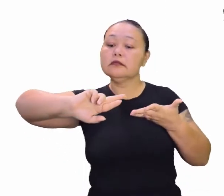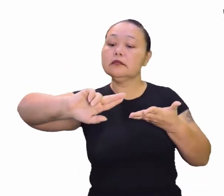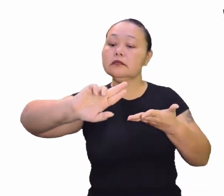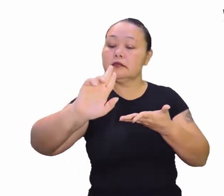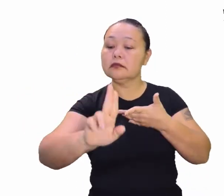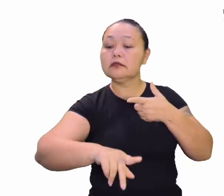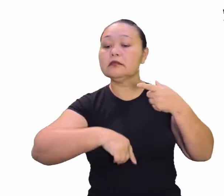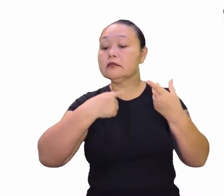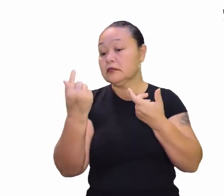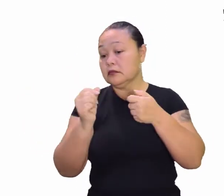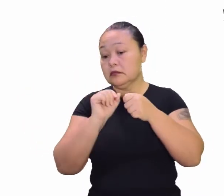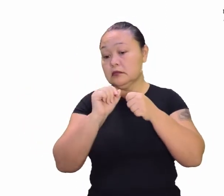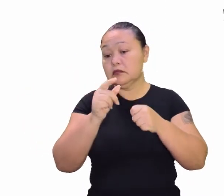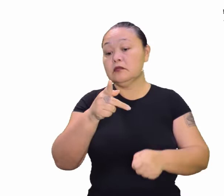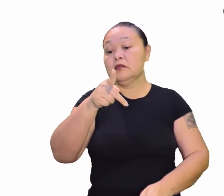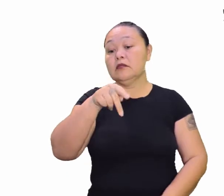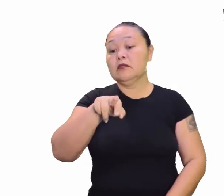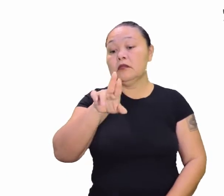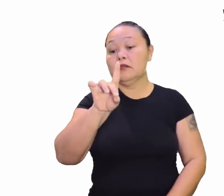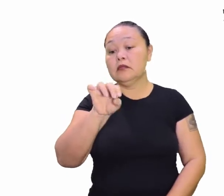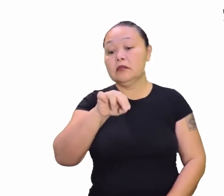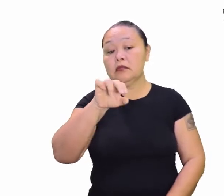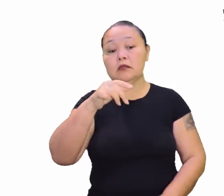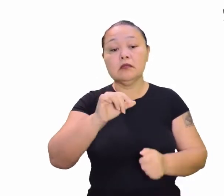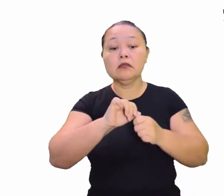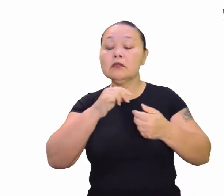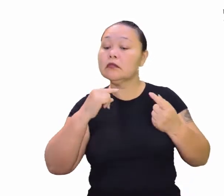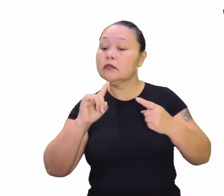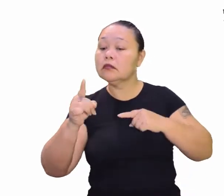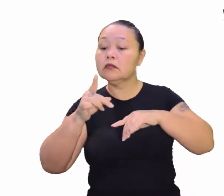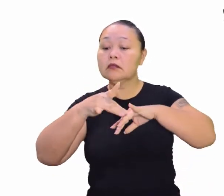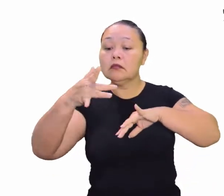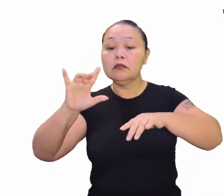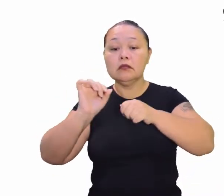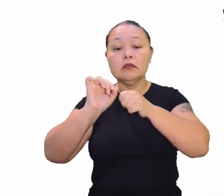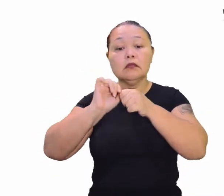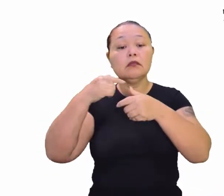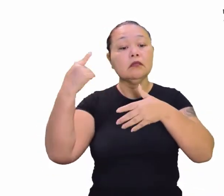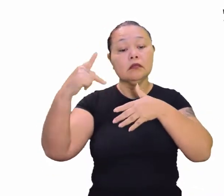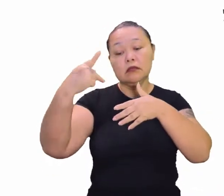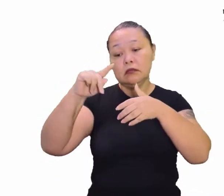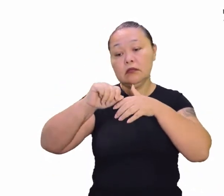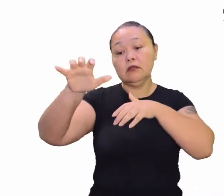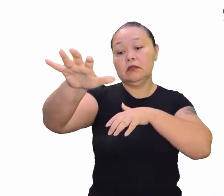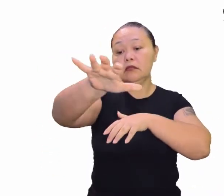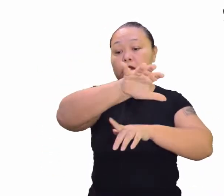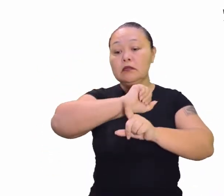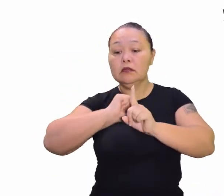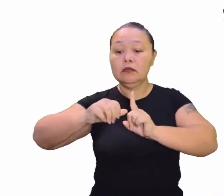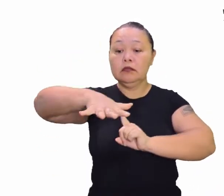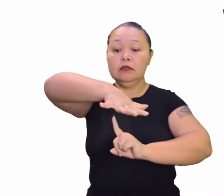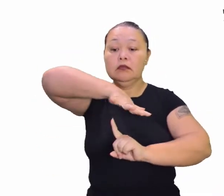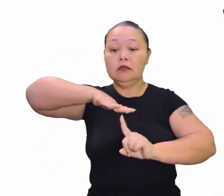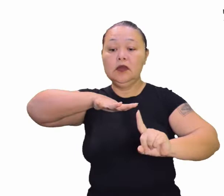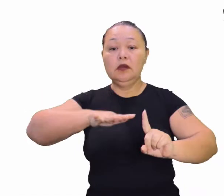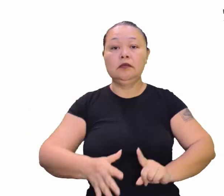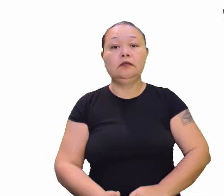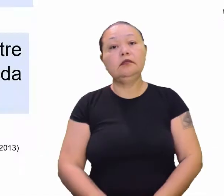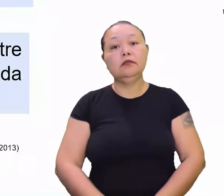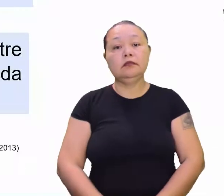processos de produção ou circulação de riquezas e suas implicações